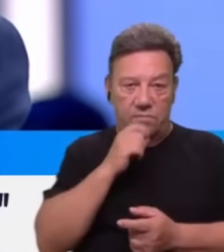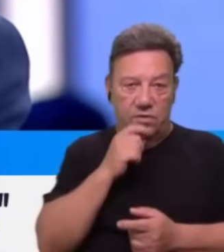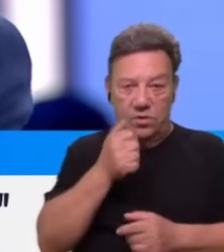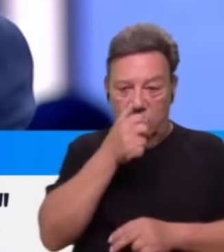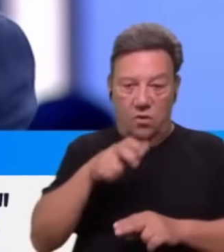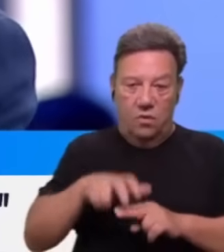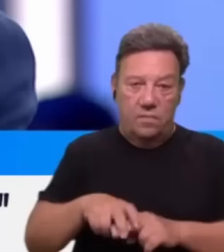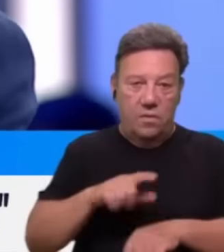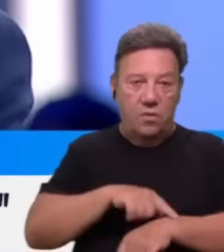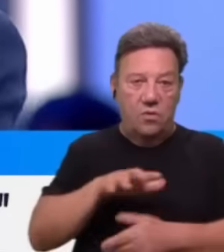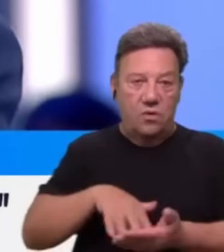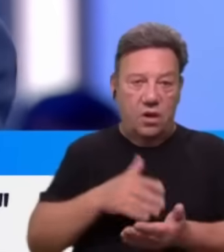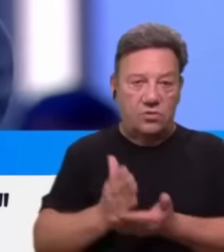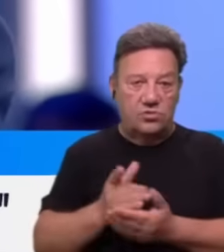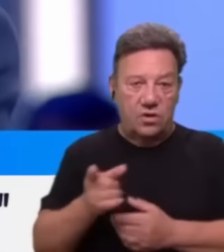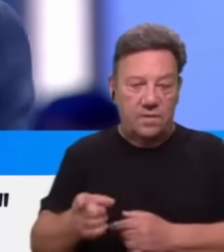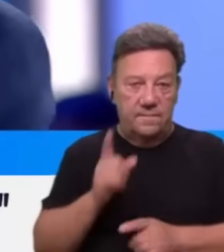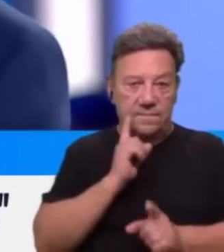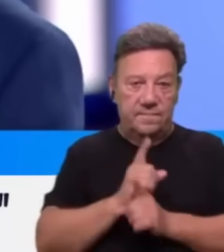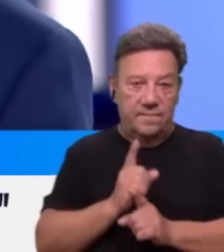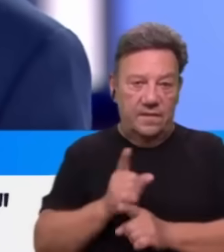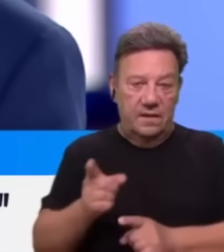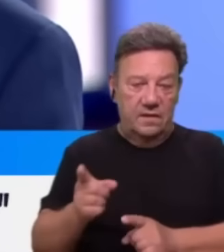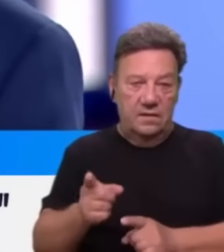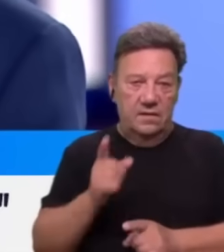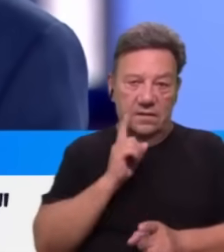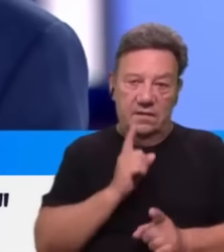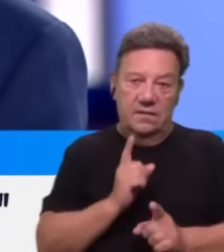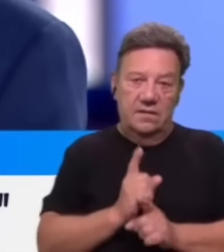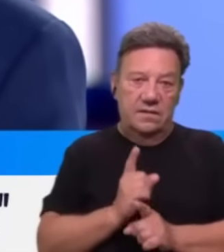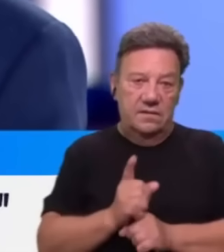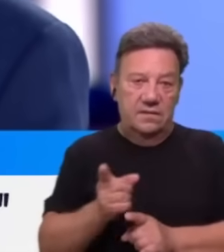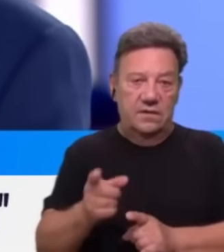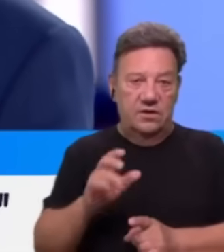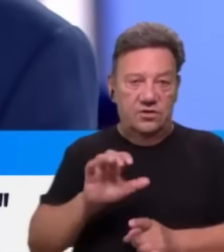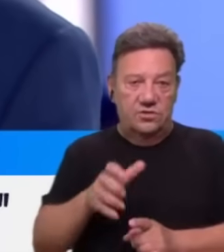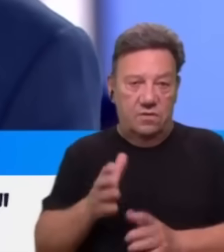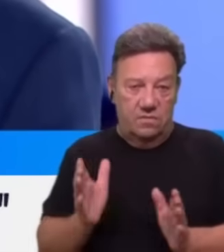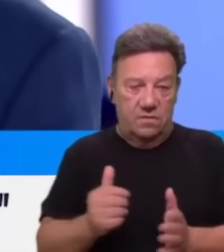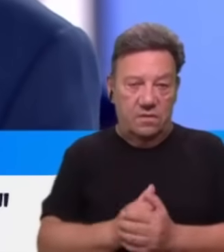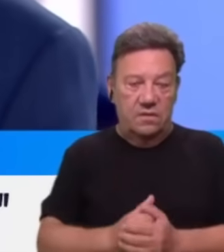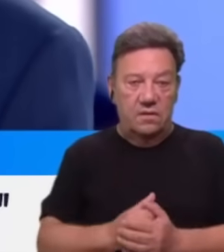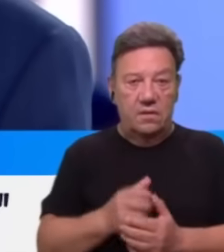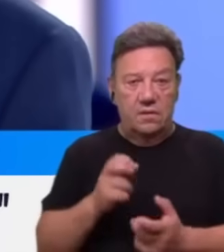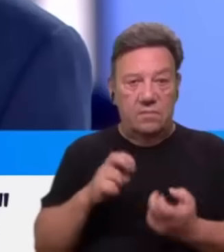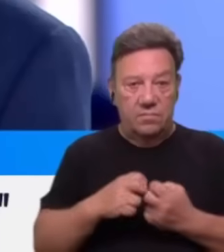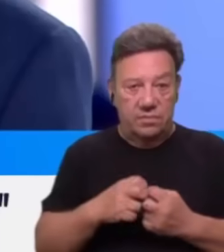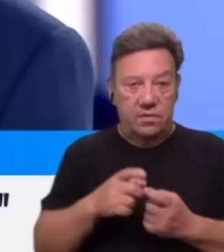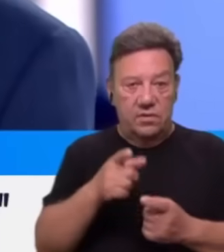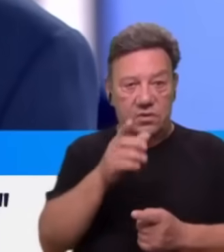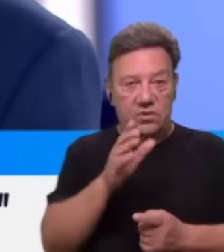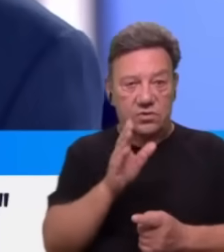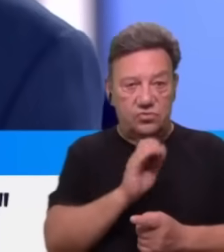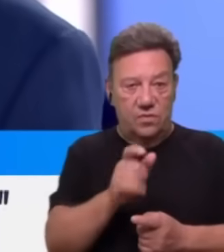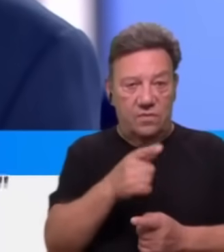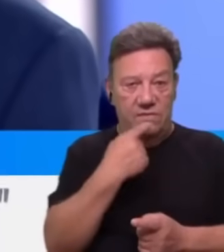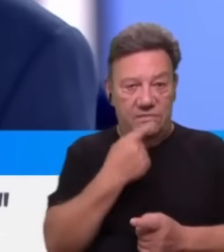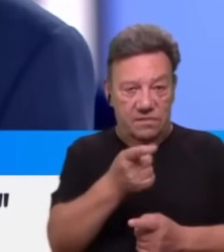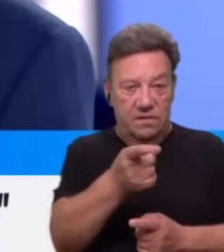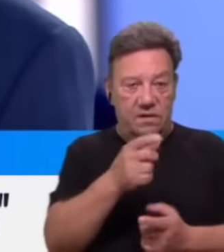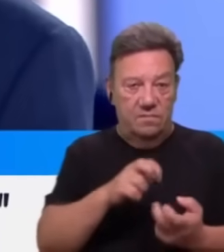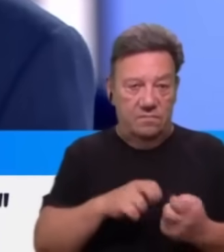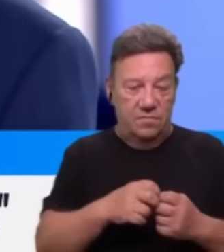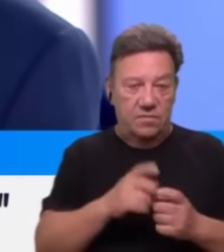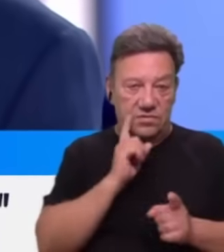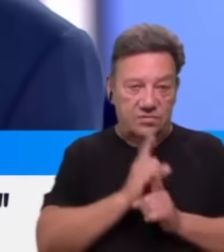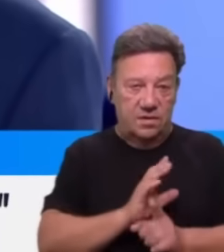ocupar escola nestas nestas nestas regiões este problema como João dizia é um